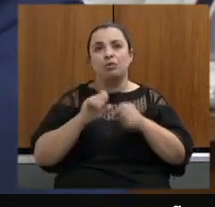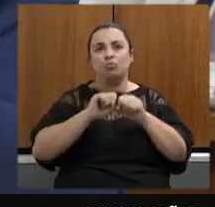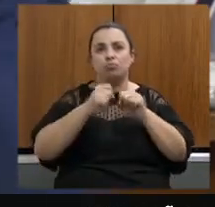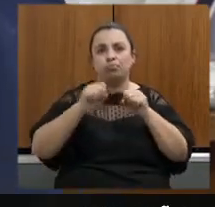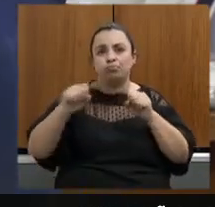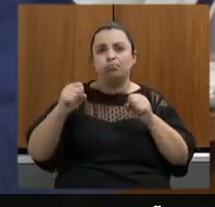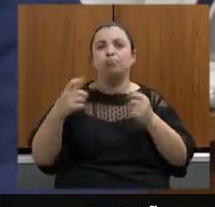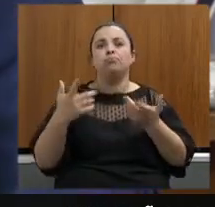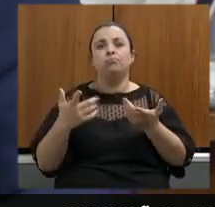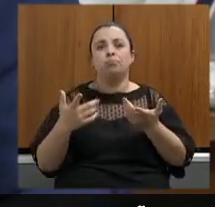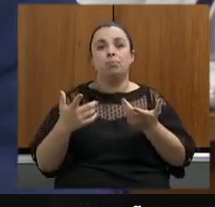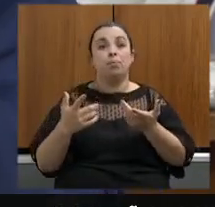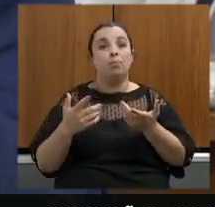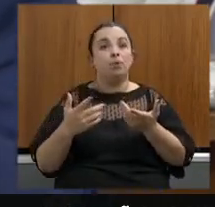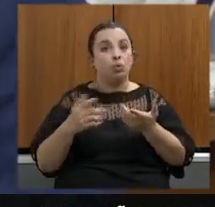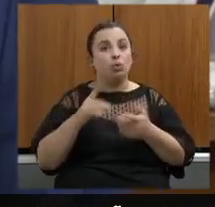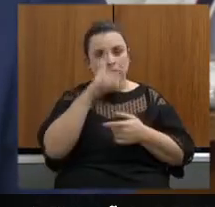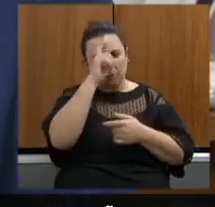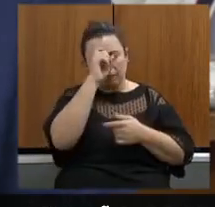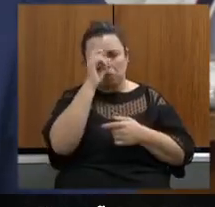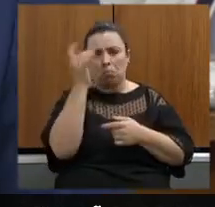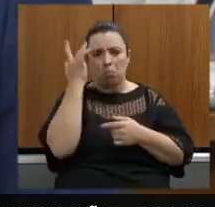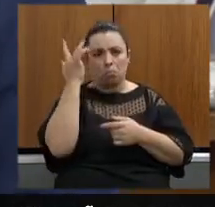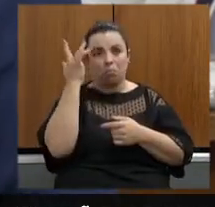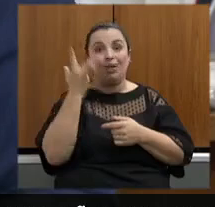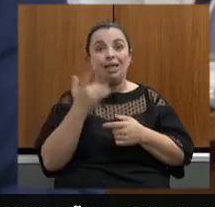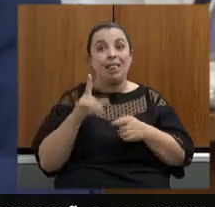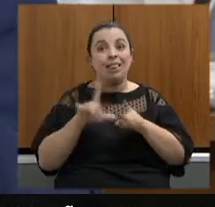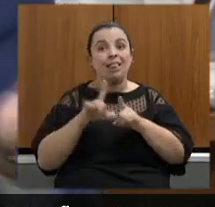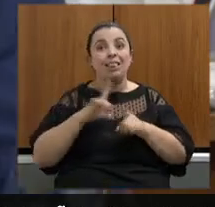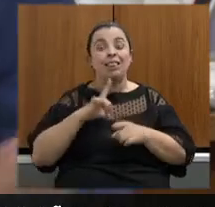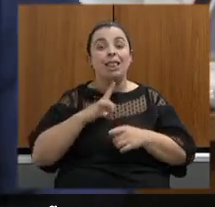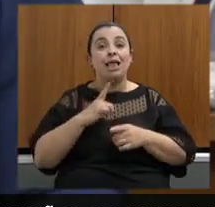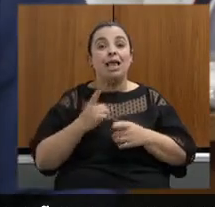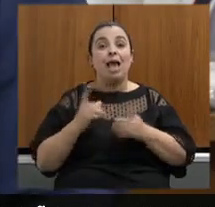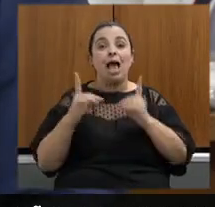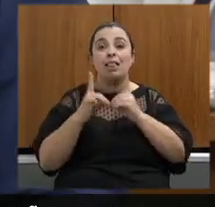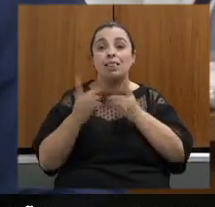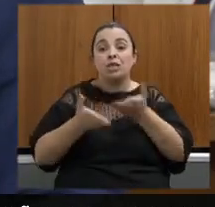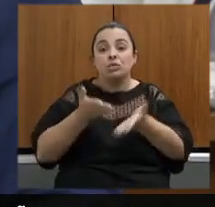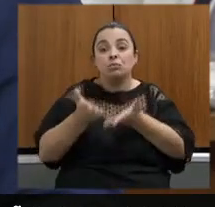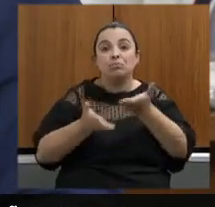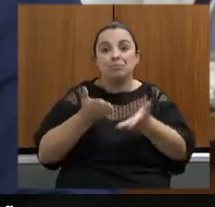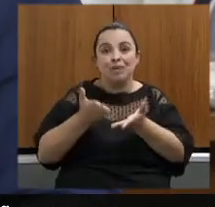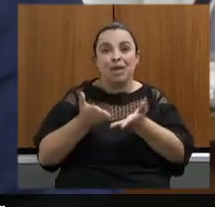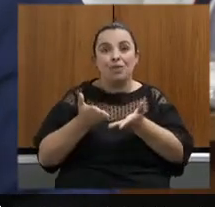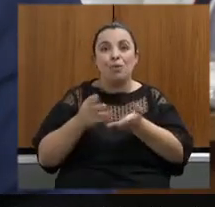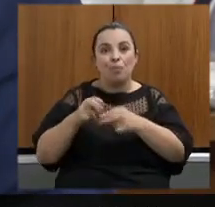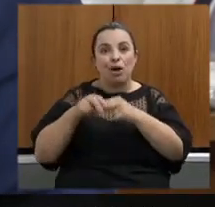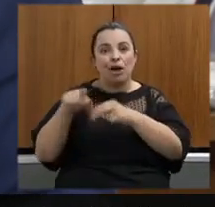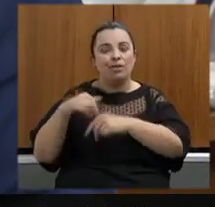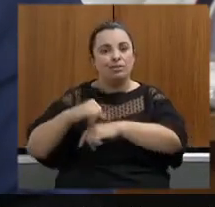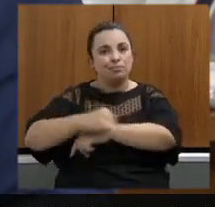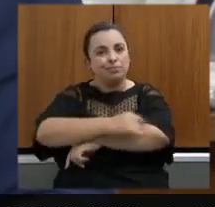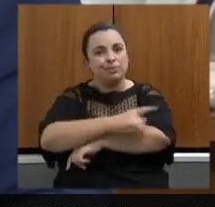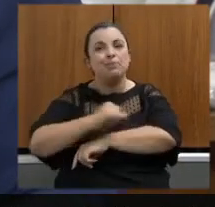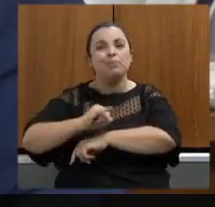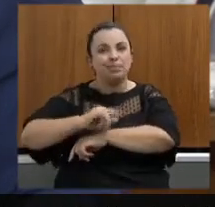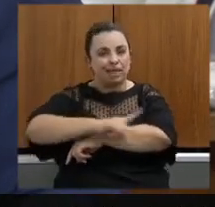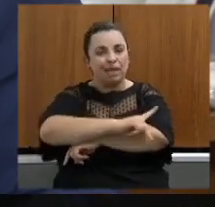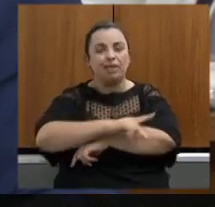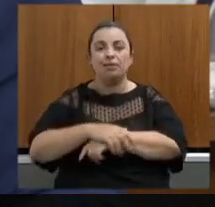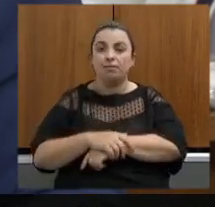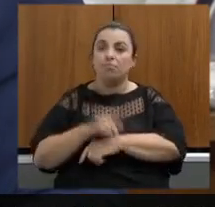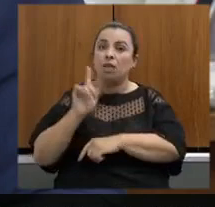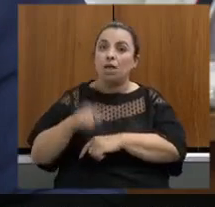Horizonte hospitais o melhor hospital de Horizonte hoje todos atendem o IP sem o que é uma demonstração a cara do trabalho de gestão